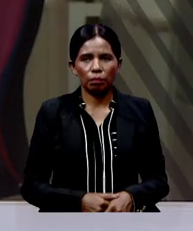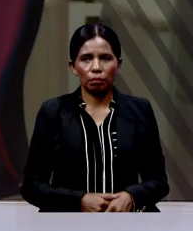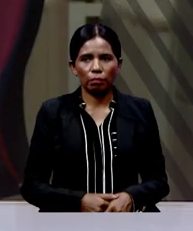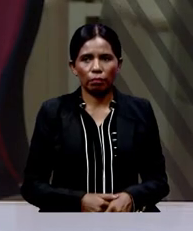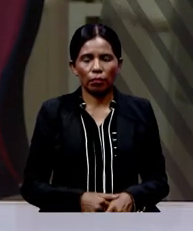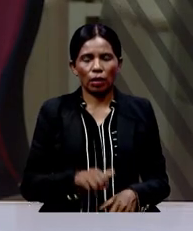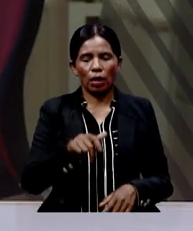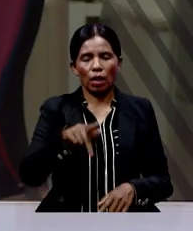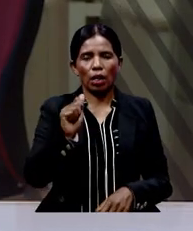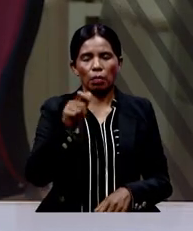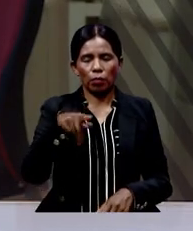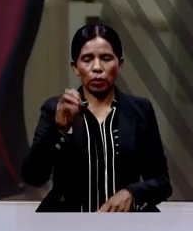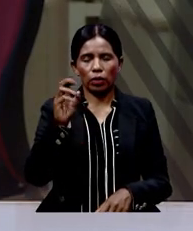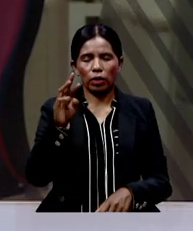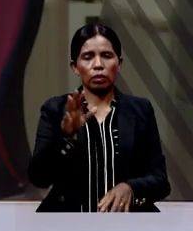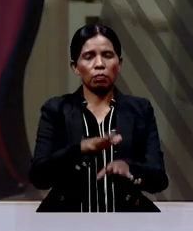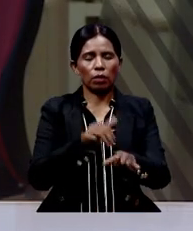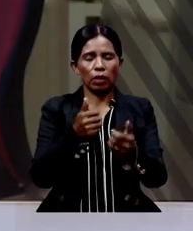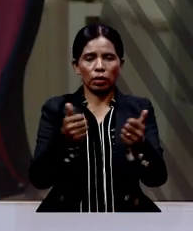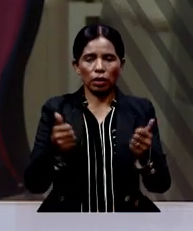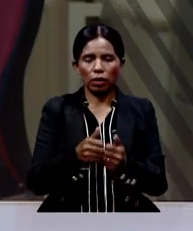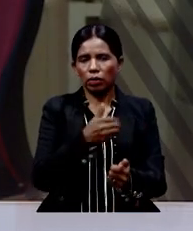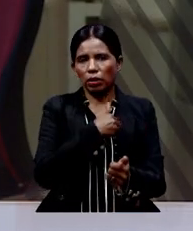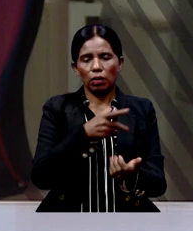A portela se bolo azense siranebe se da oxelo divida.